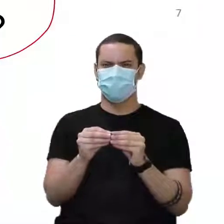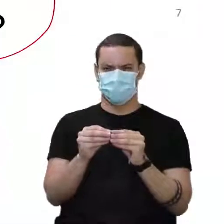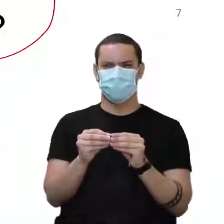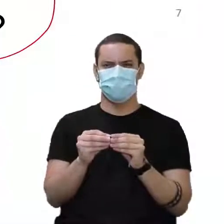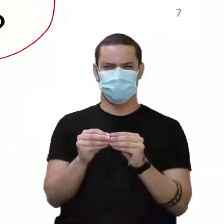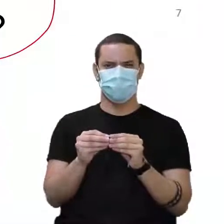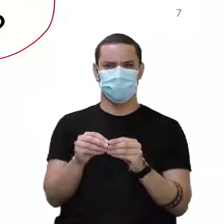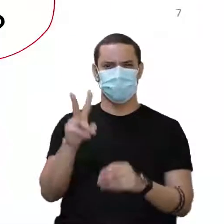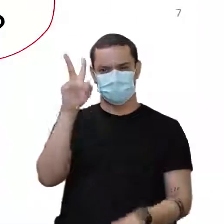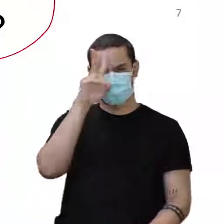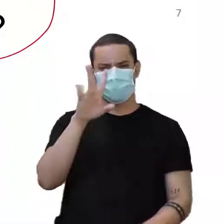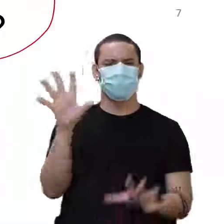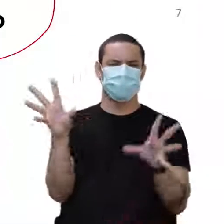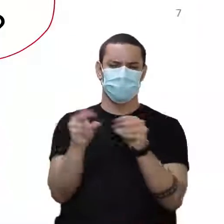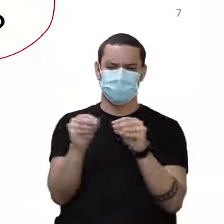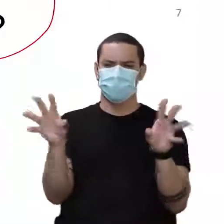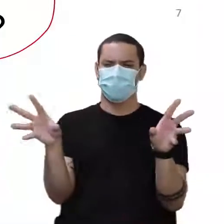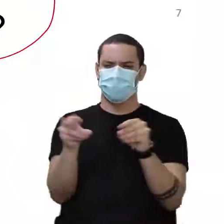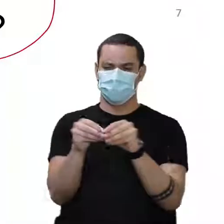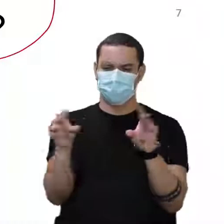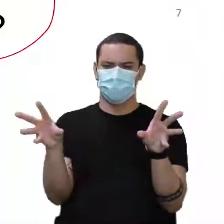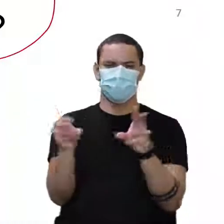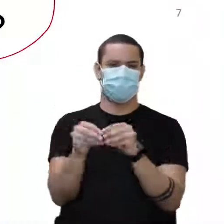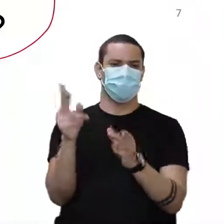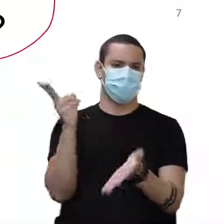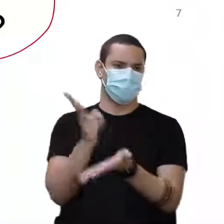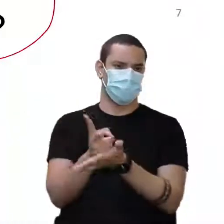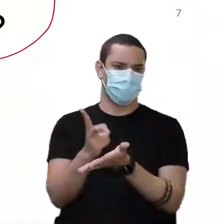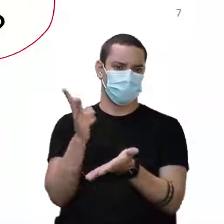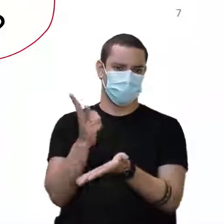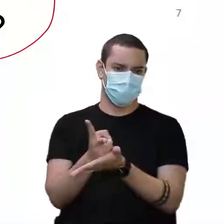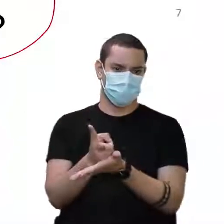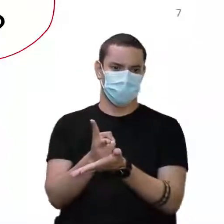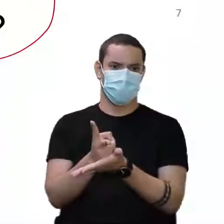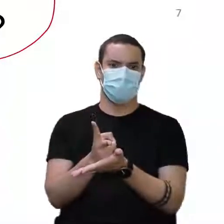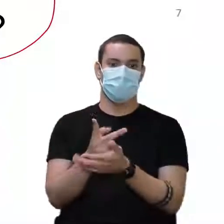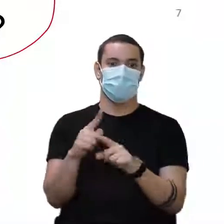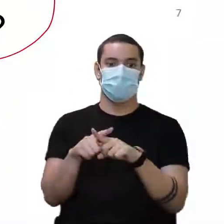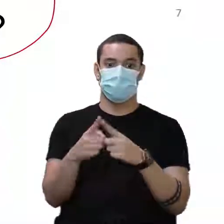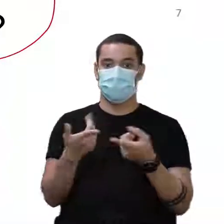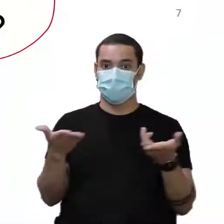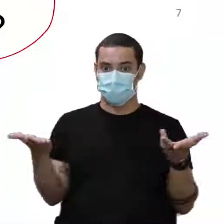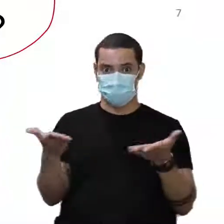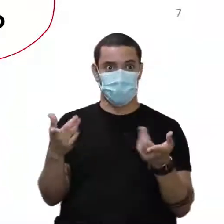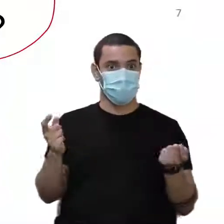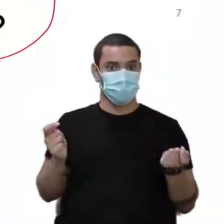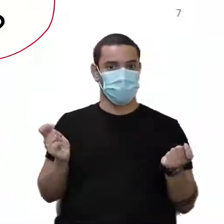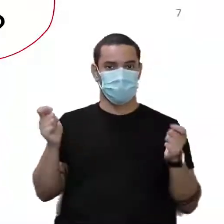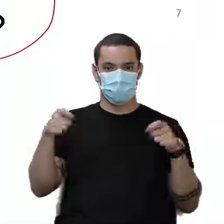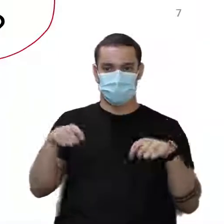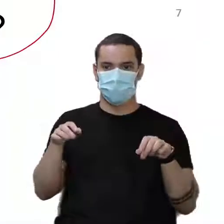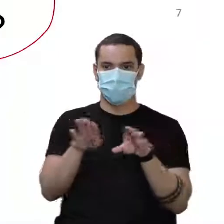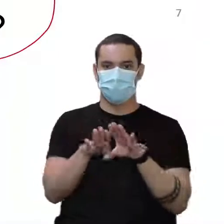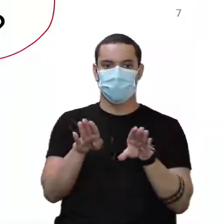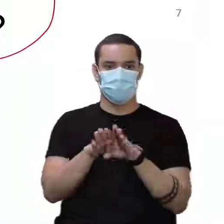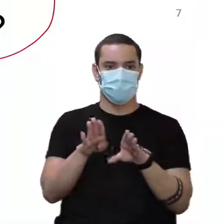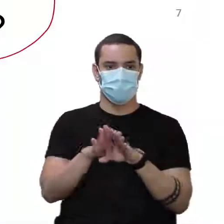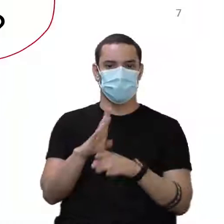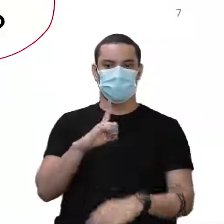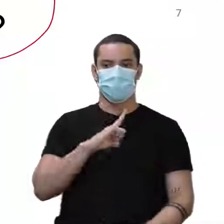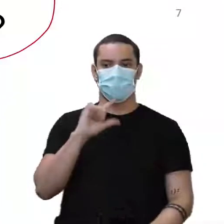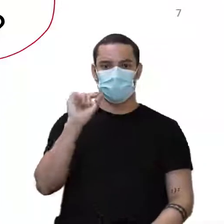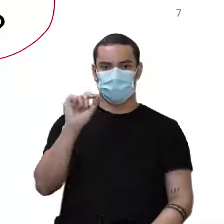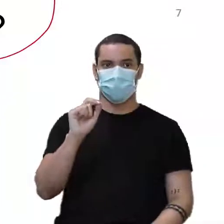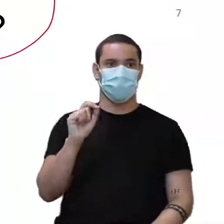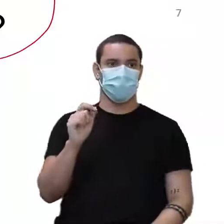muito auxiliar have contraído. They've, I've. Só que agora você também tem agora não, você sempre